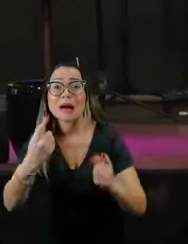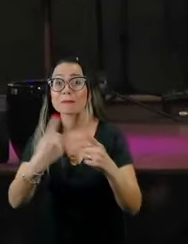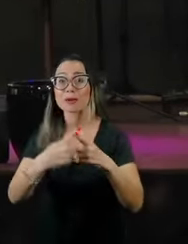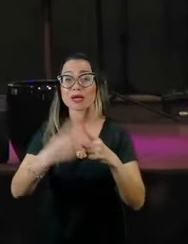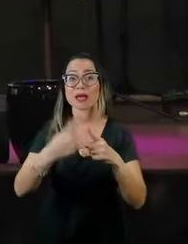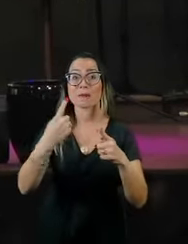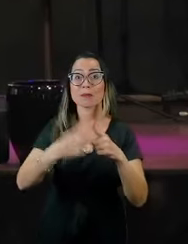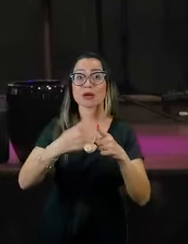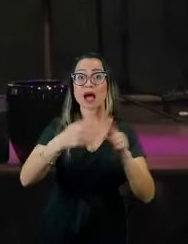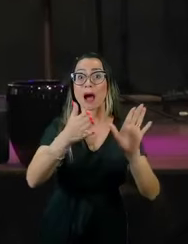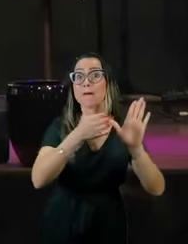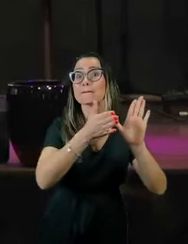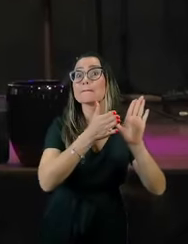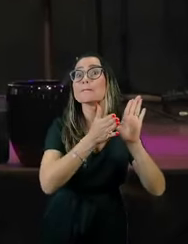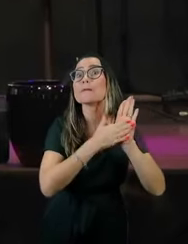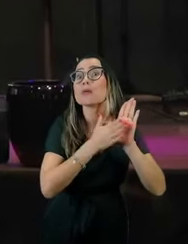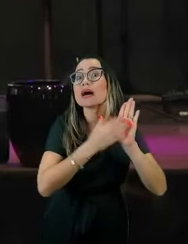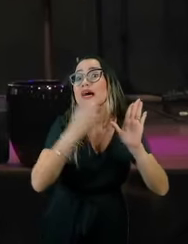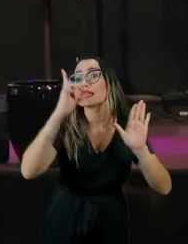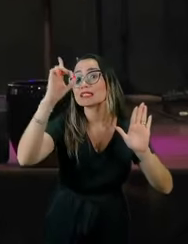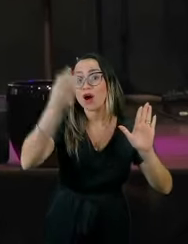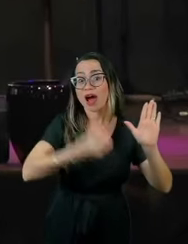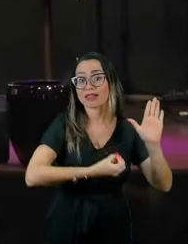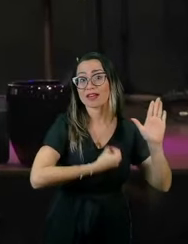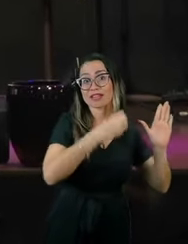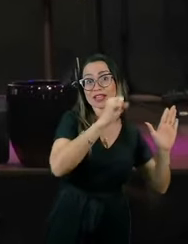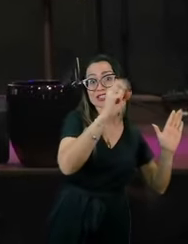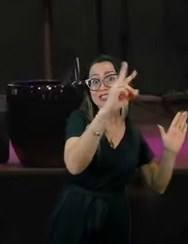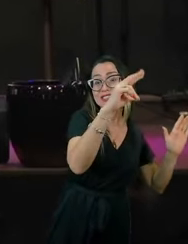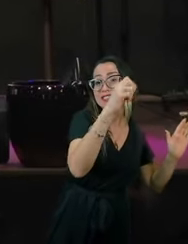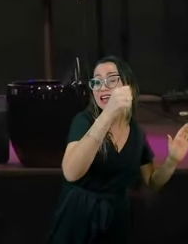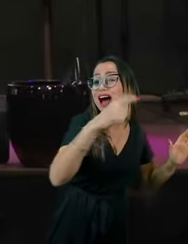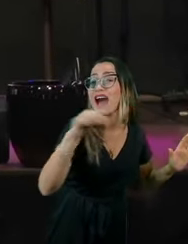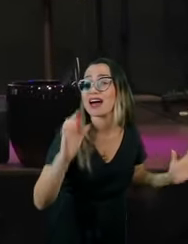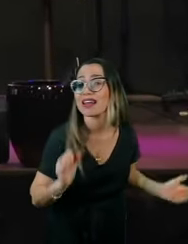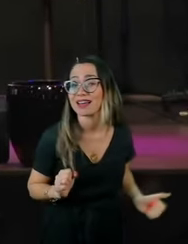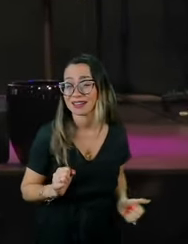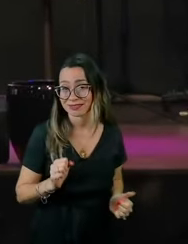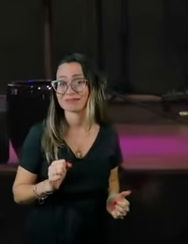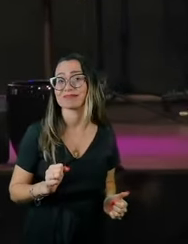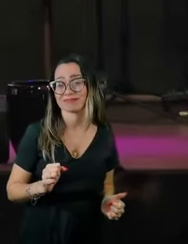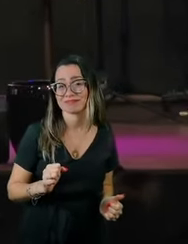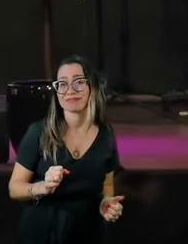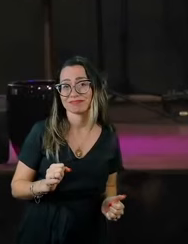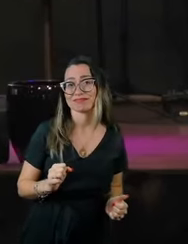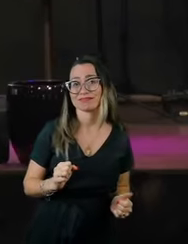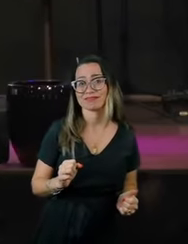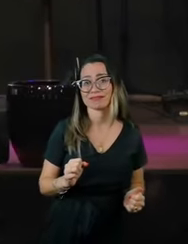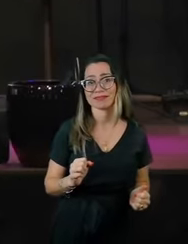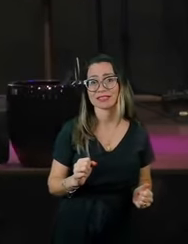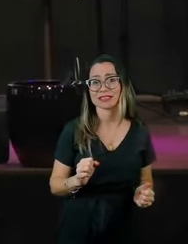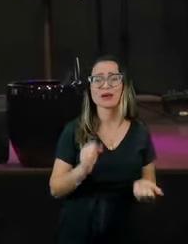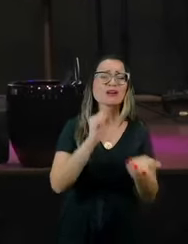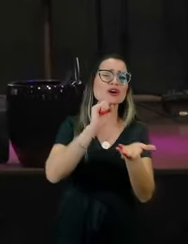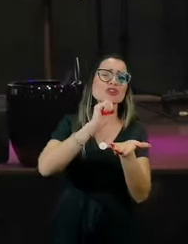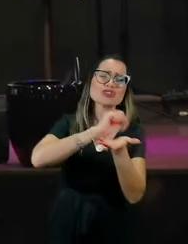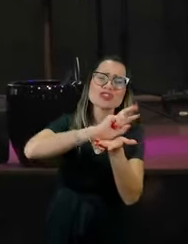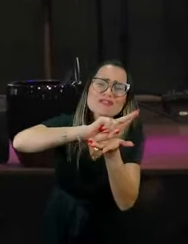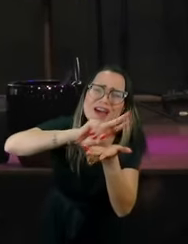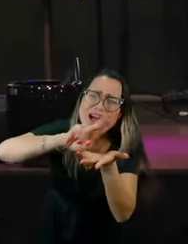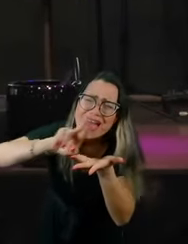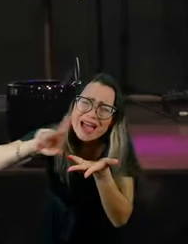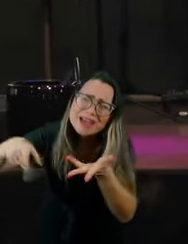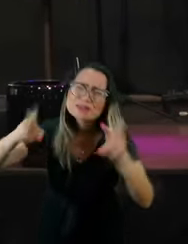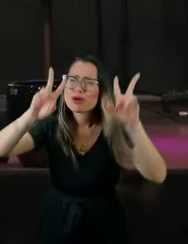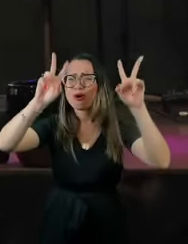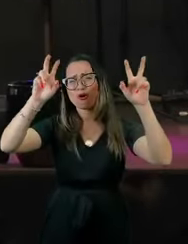onde a competição, a comparação. A gente vê Raquel e Lia, duas irmãs que se feriram também e se machucaram. Dentro desses